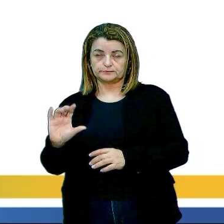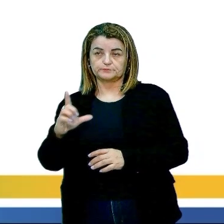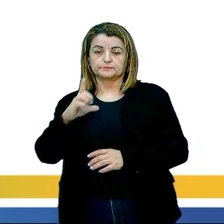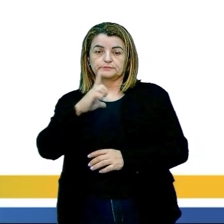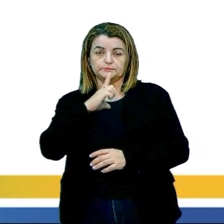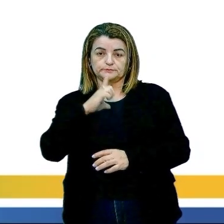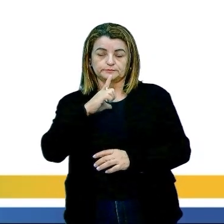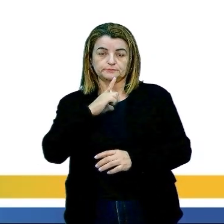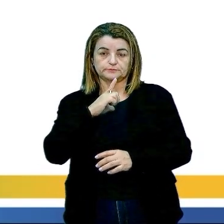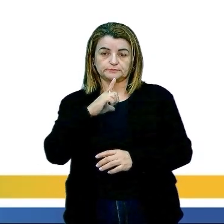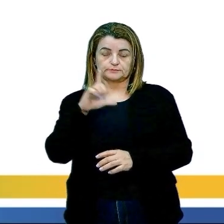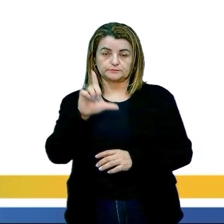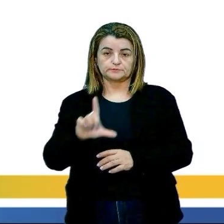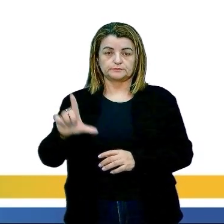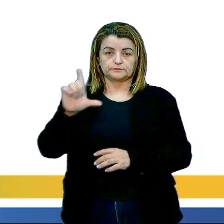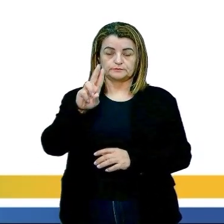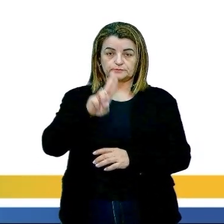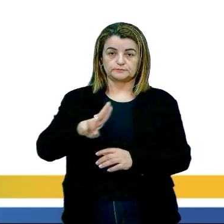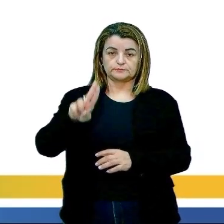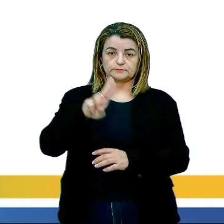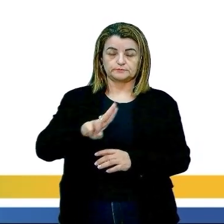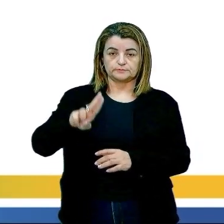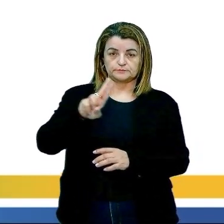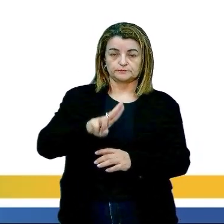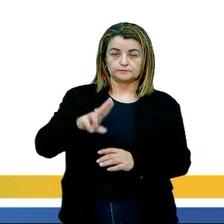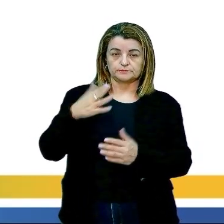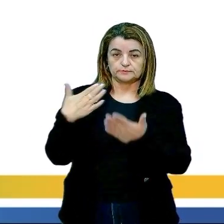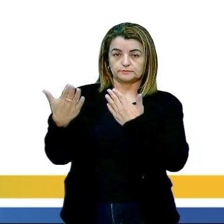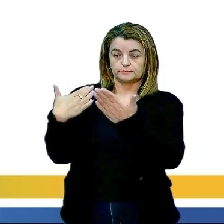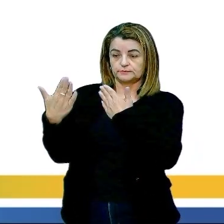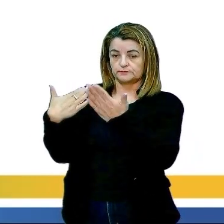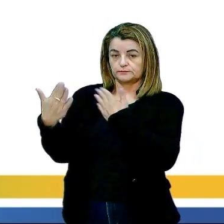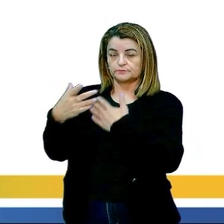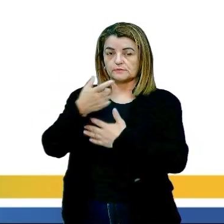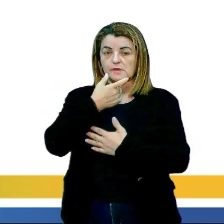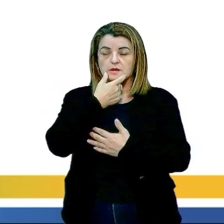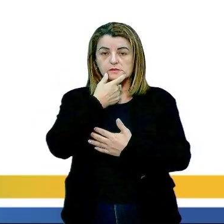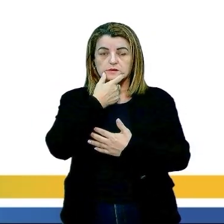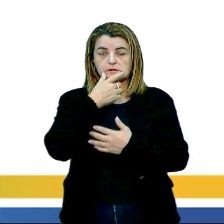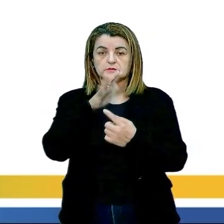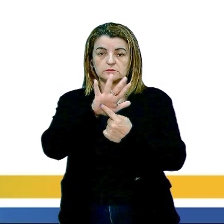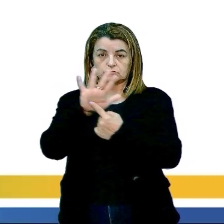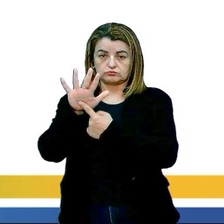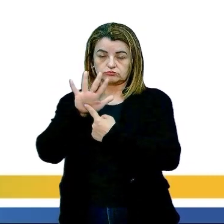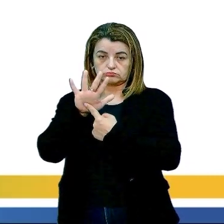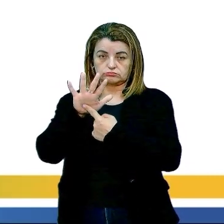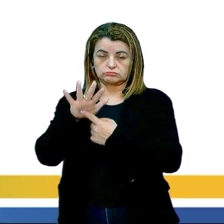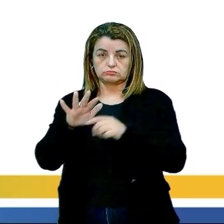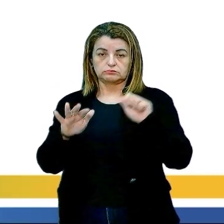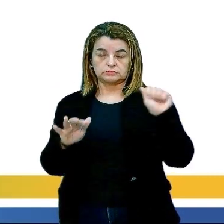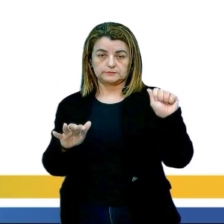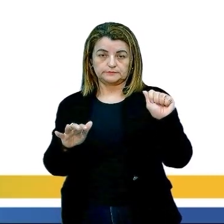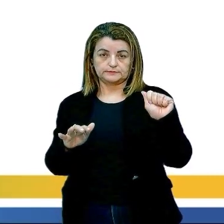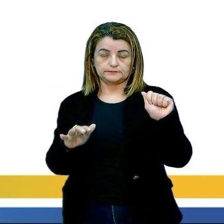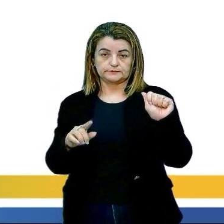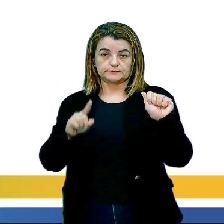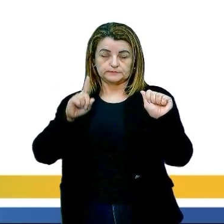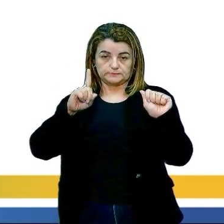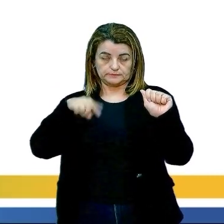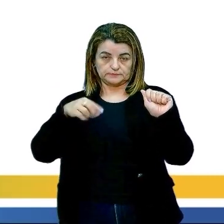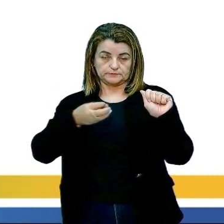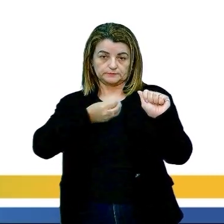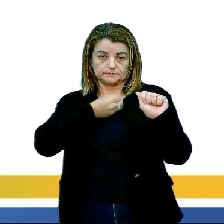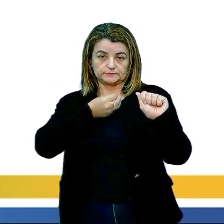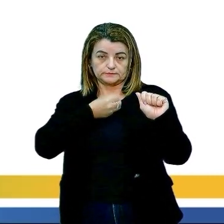a linguagem utilizada pelos personagens em uma conversa em inglês evidencia a predominância